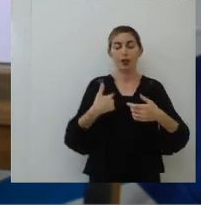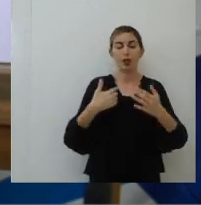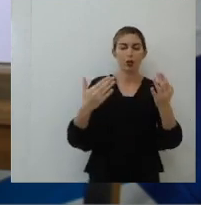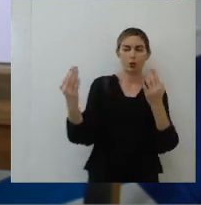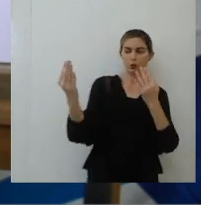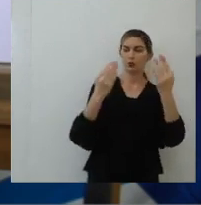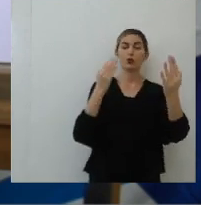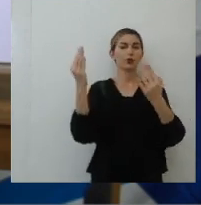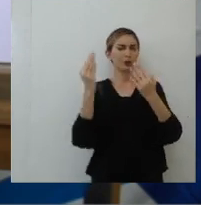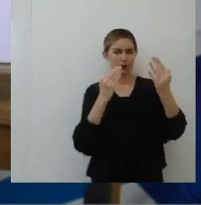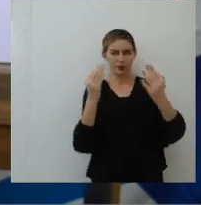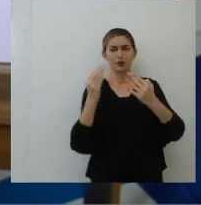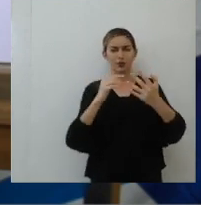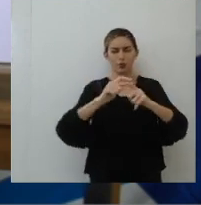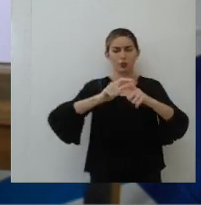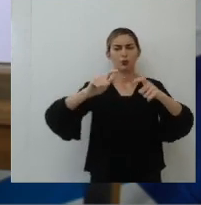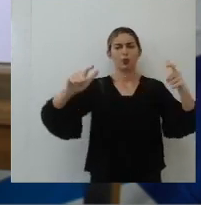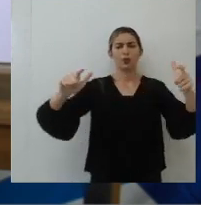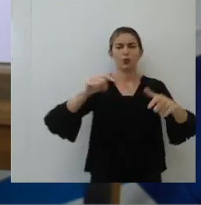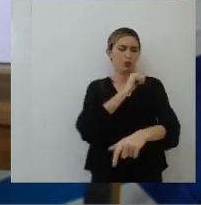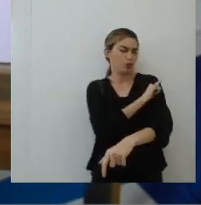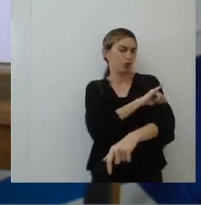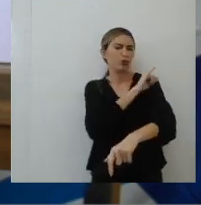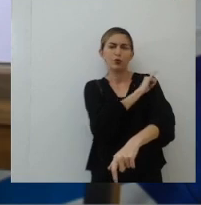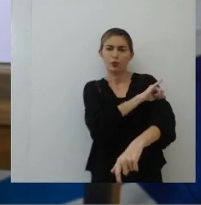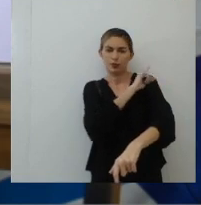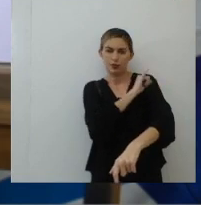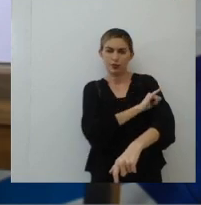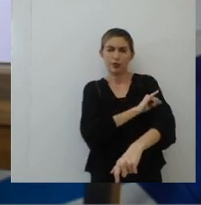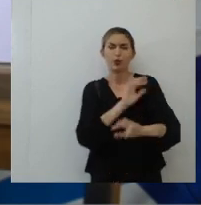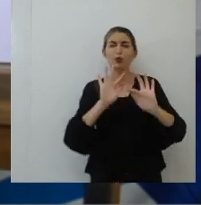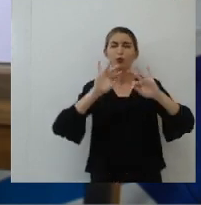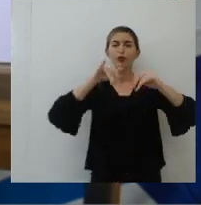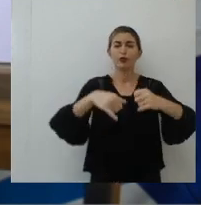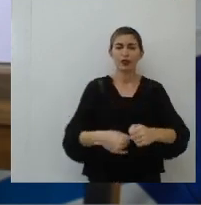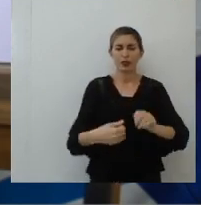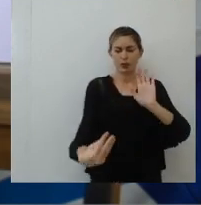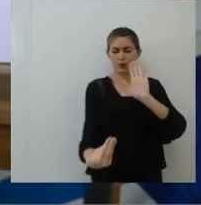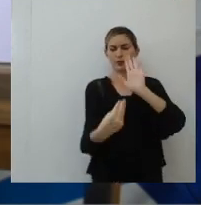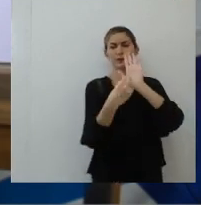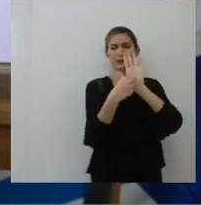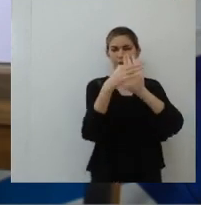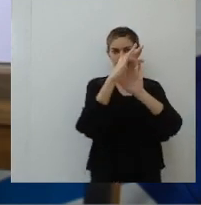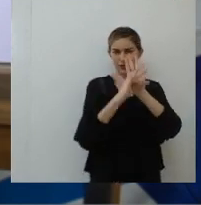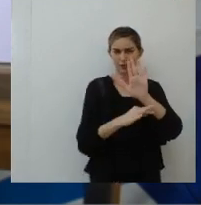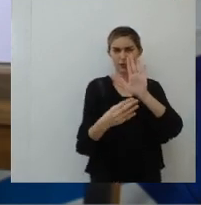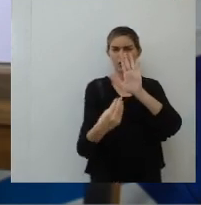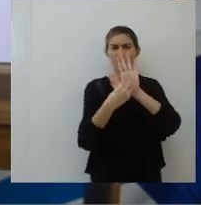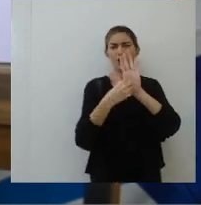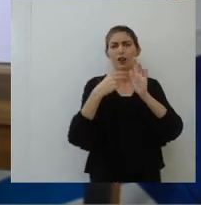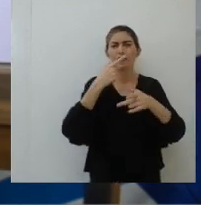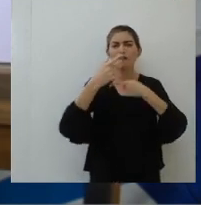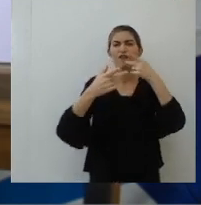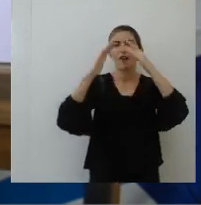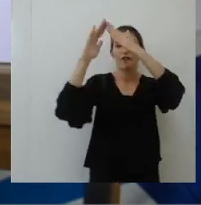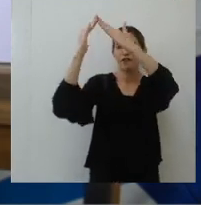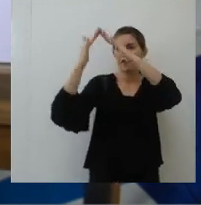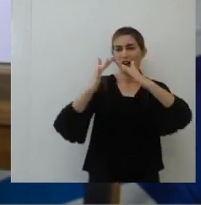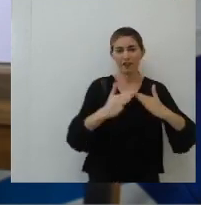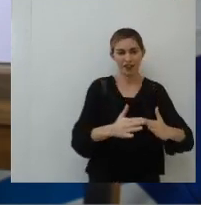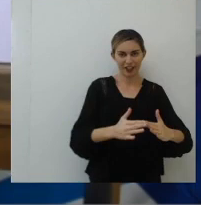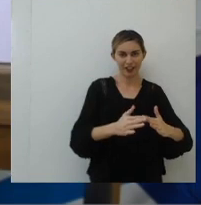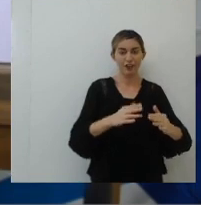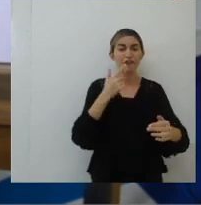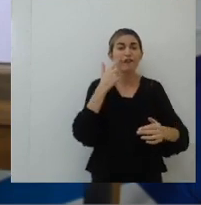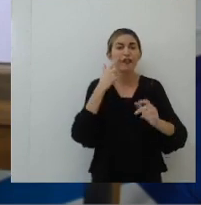compara, inclusive, ao crescimento do Rio de Janeiro, e no final, ele é tão crítico que ele fala das favelas. Olha o que ele diz